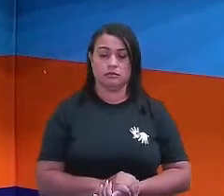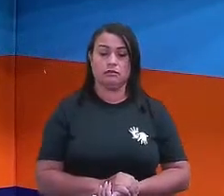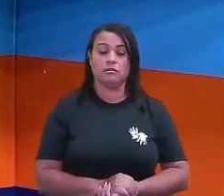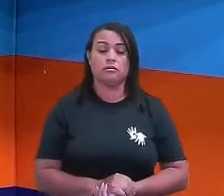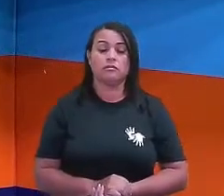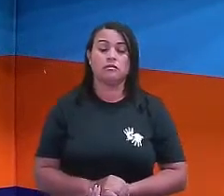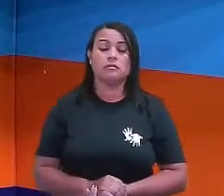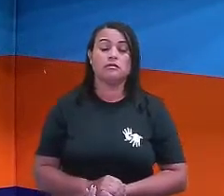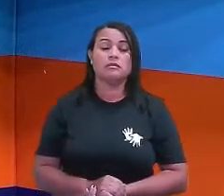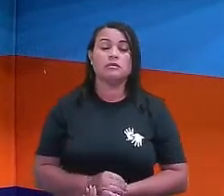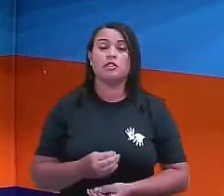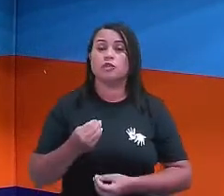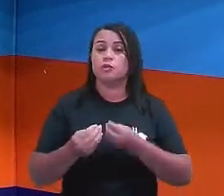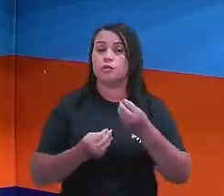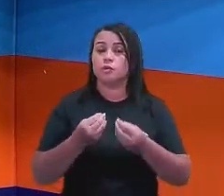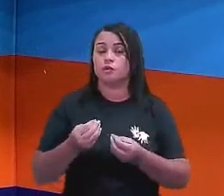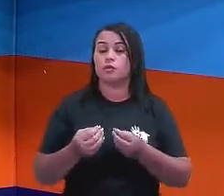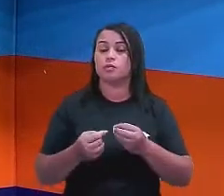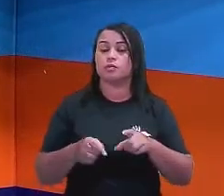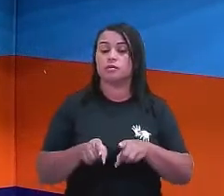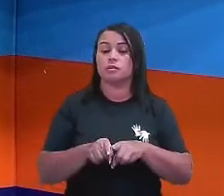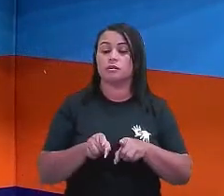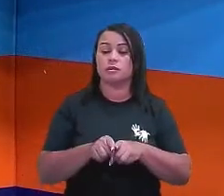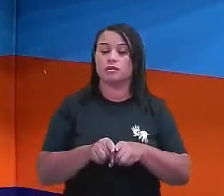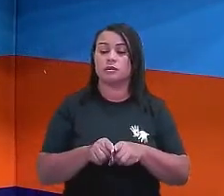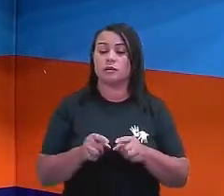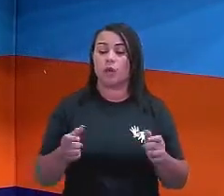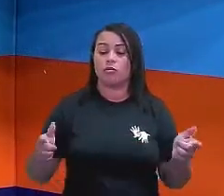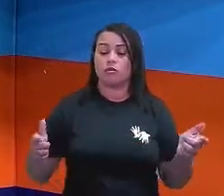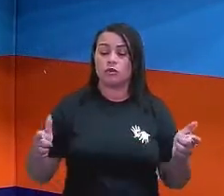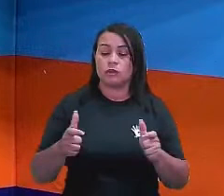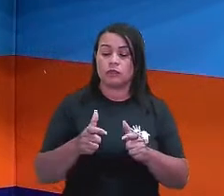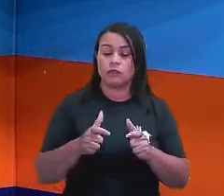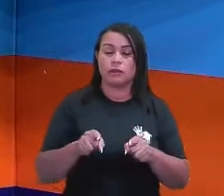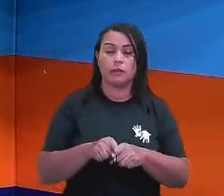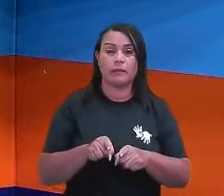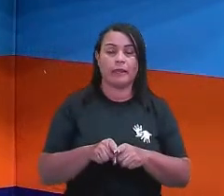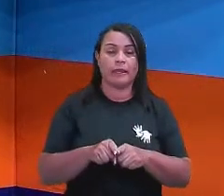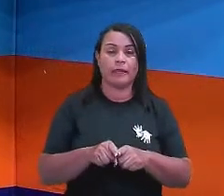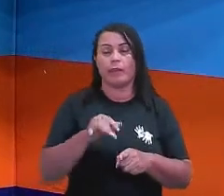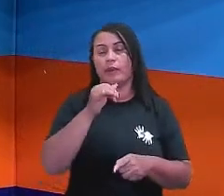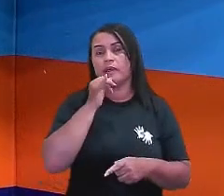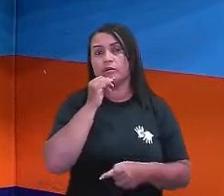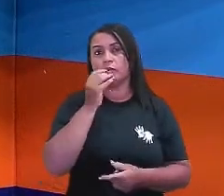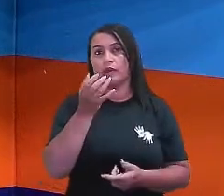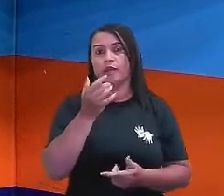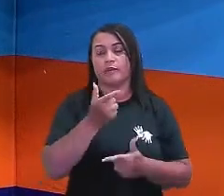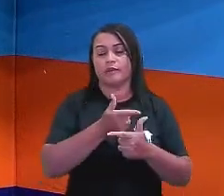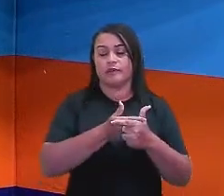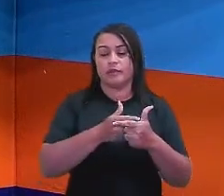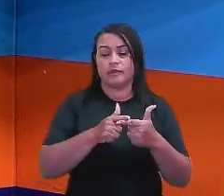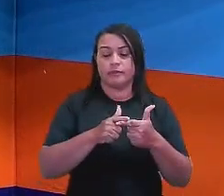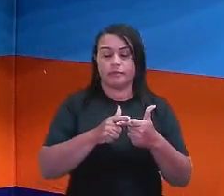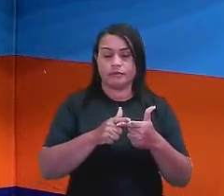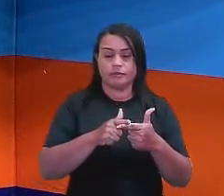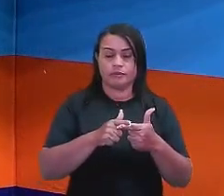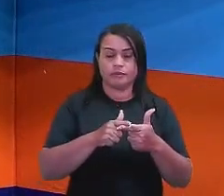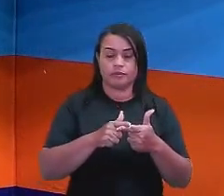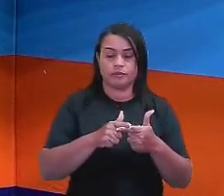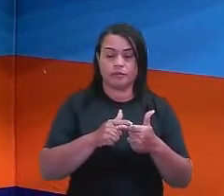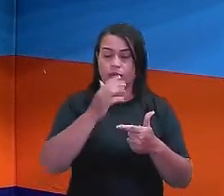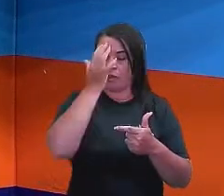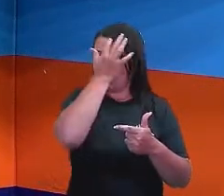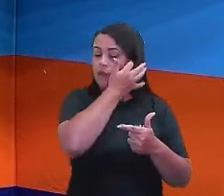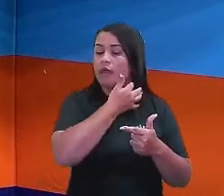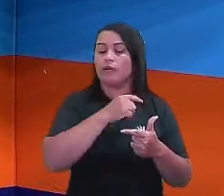E isso se aplica para as reduções de medida também. Ou seja, se eu quiser dividir, né? Eu tenho